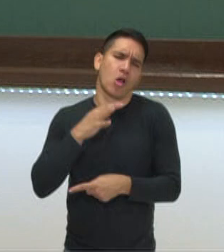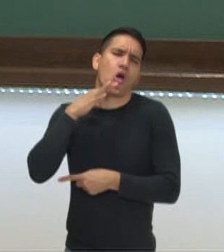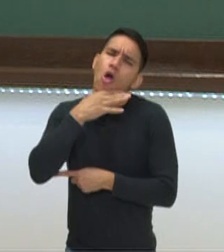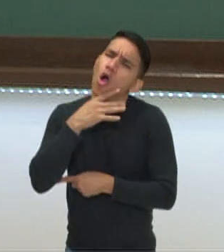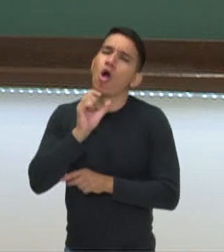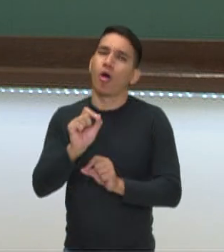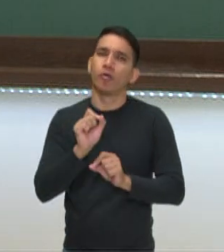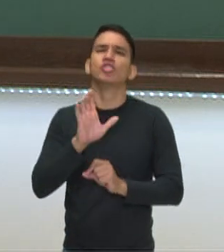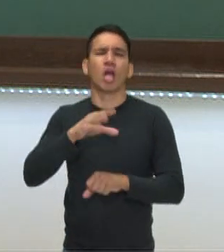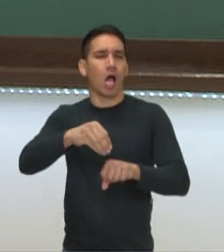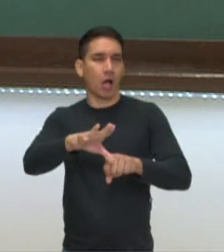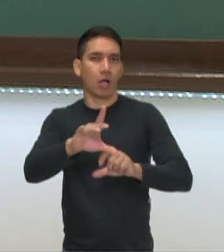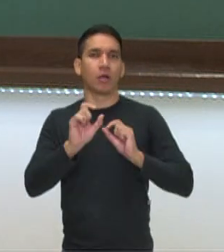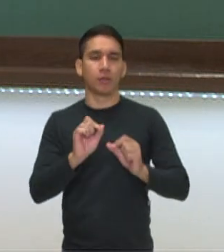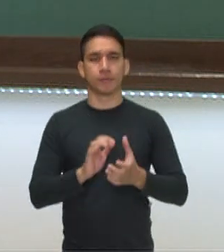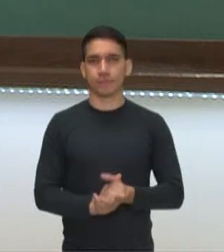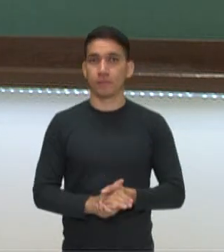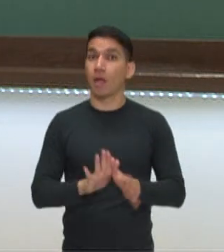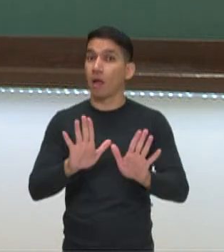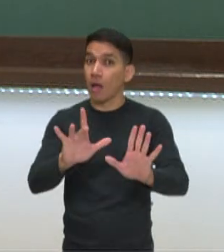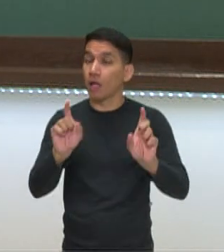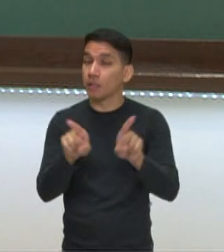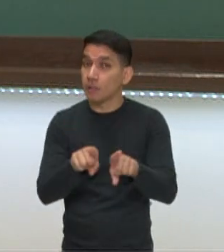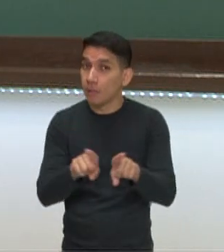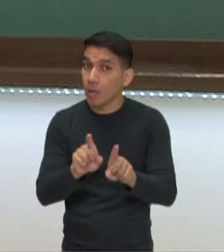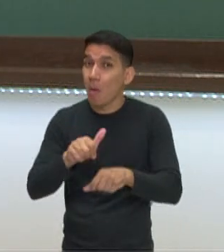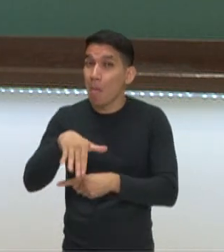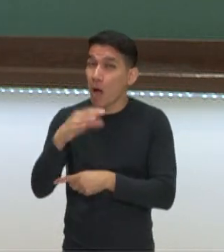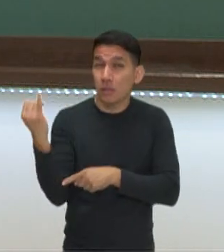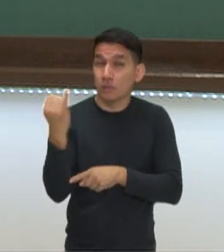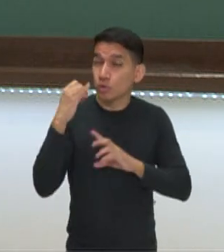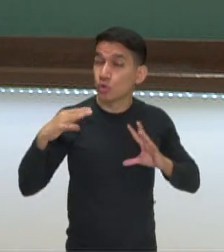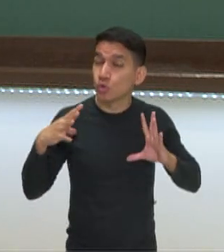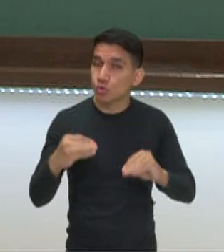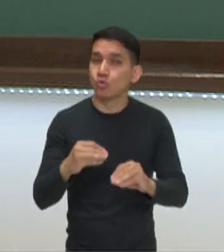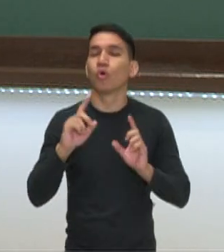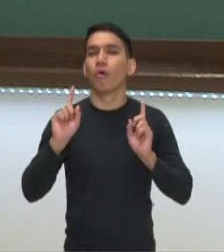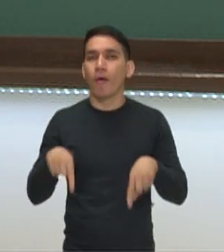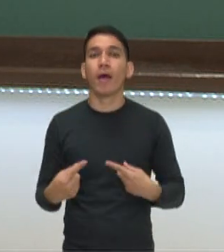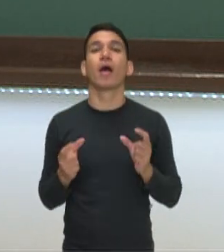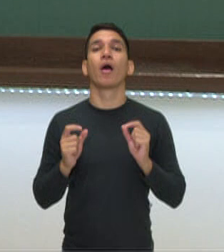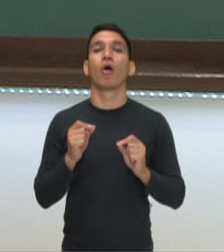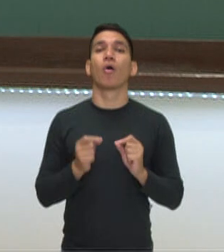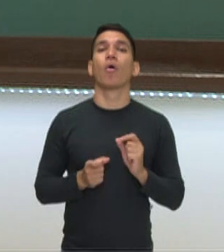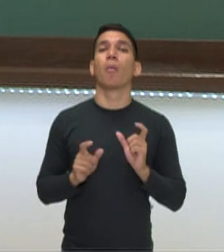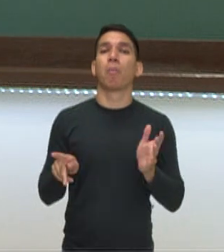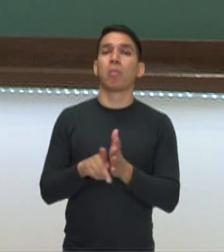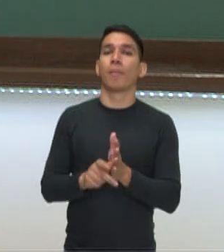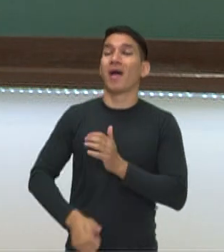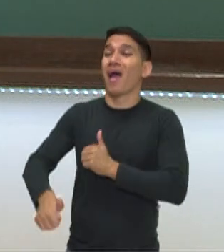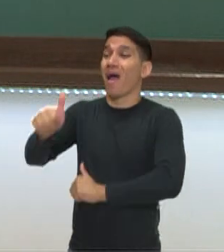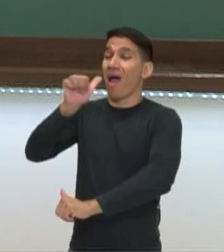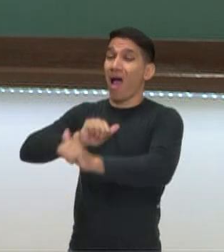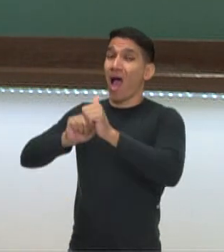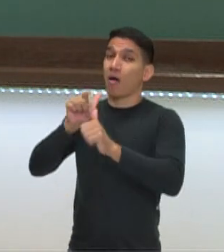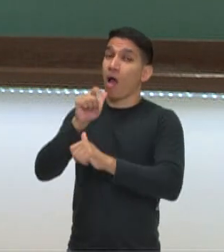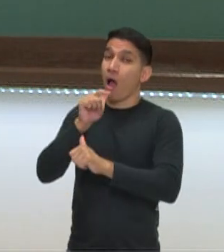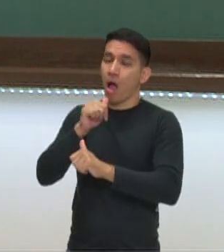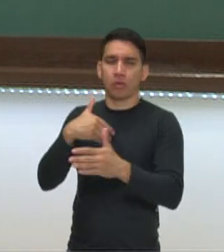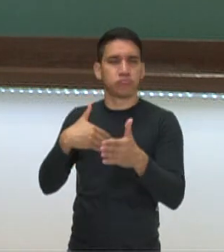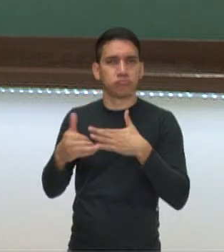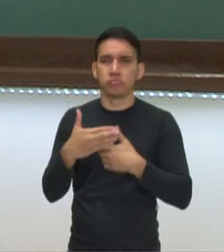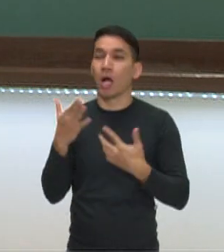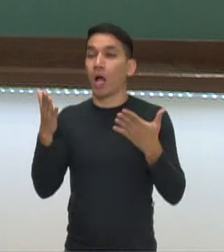já comentei, mas mais importante de tudo, aumentar a ingestão de água, seja verão,